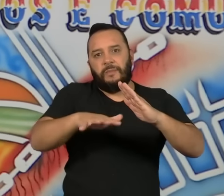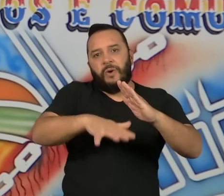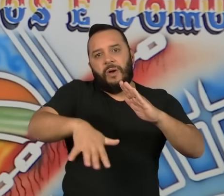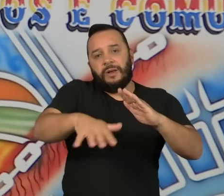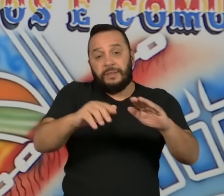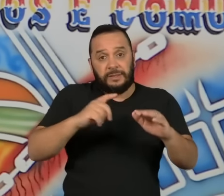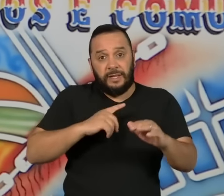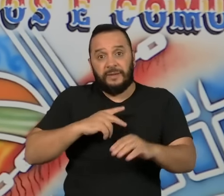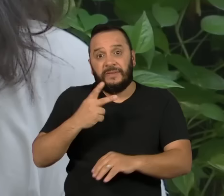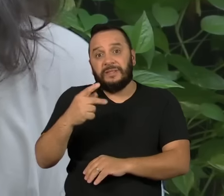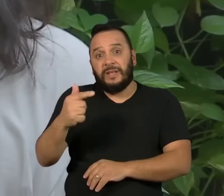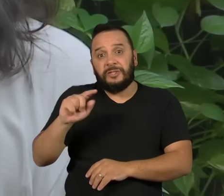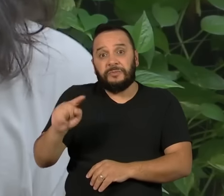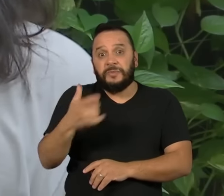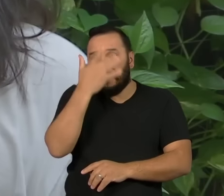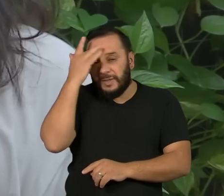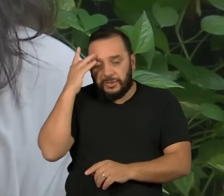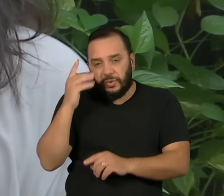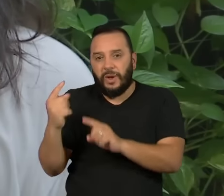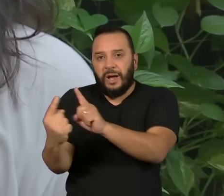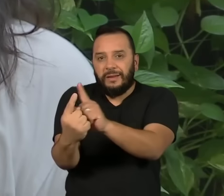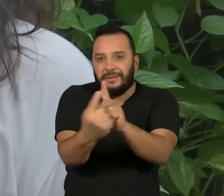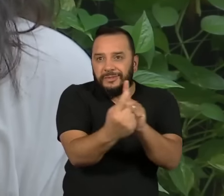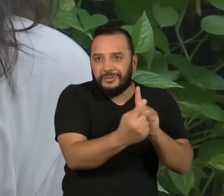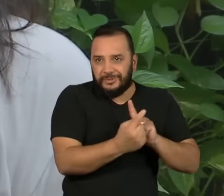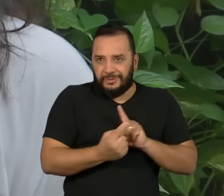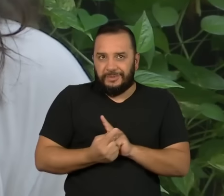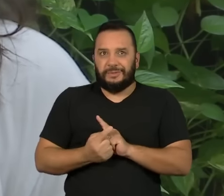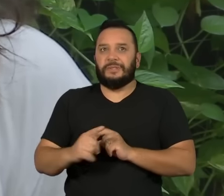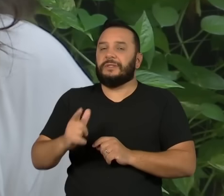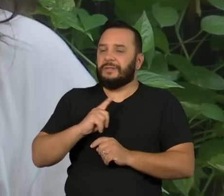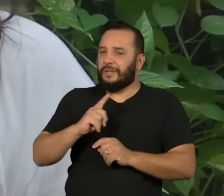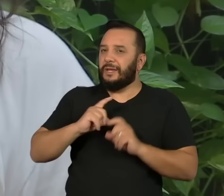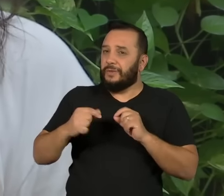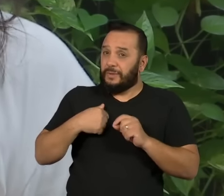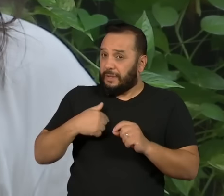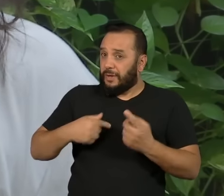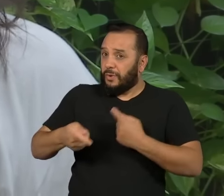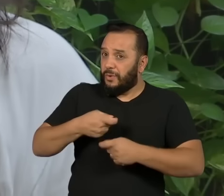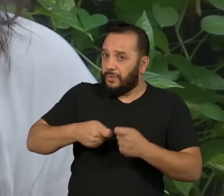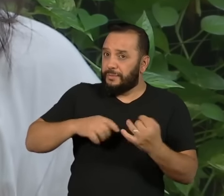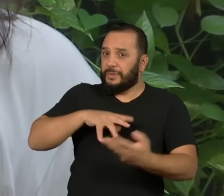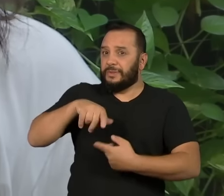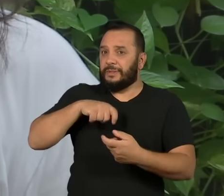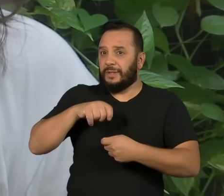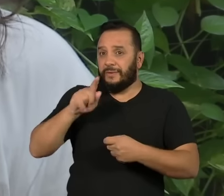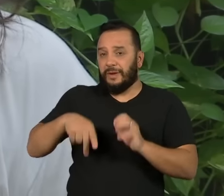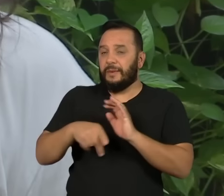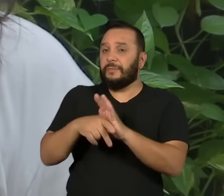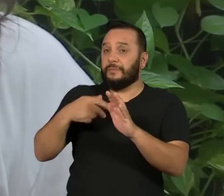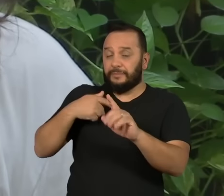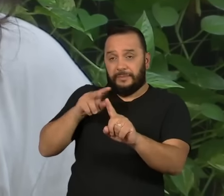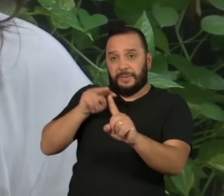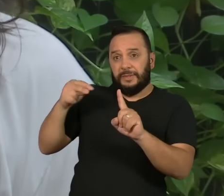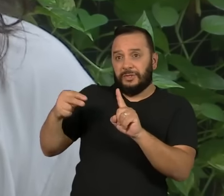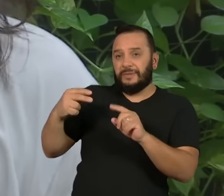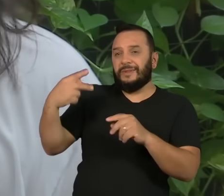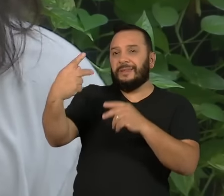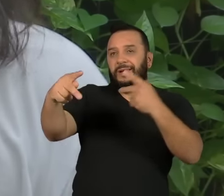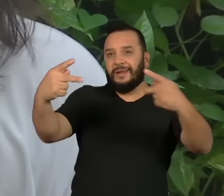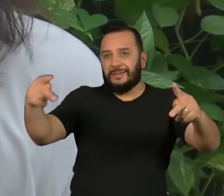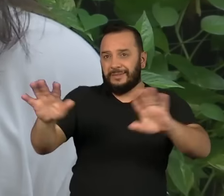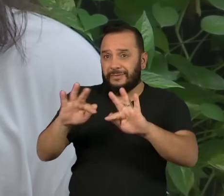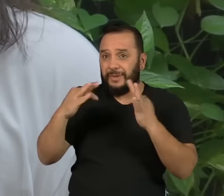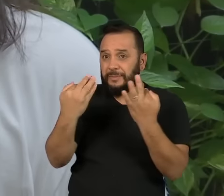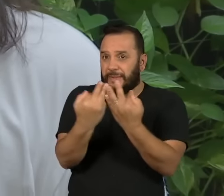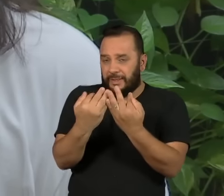são atendidas. Quando a gente fala da perspectiva da bioeconomia, a gente está falando da perspectiva dessas famílias, dessas pessoas